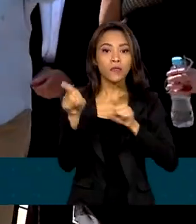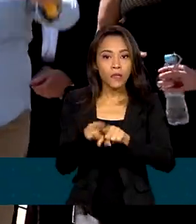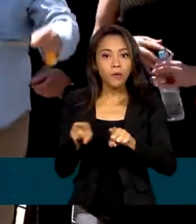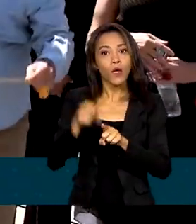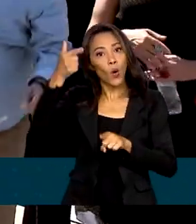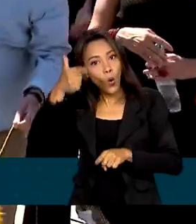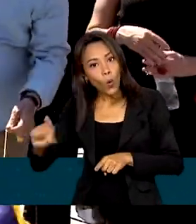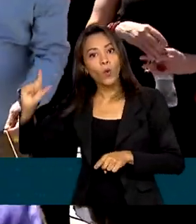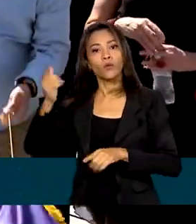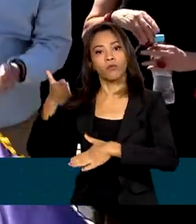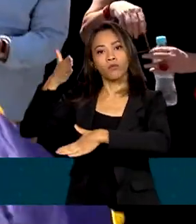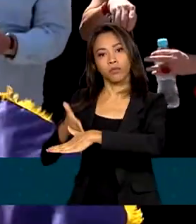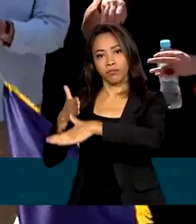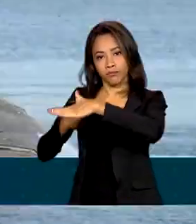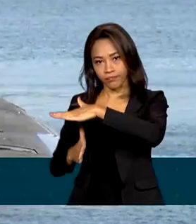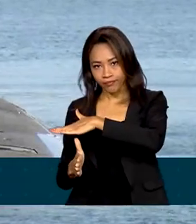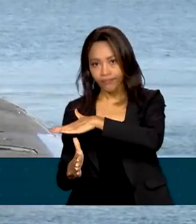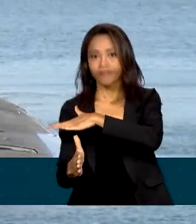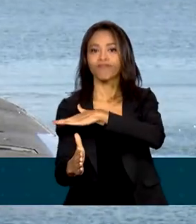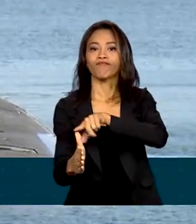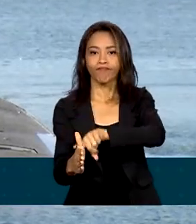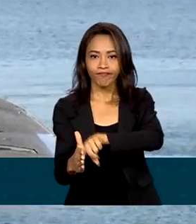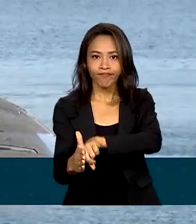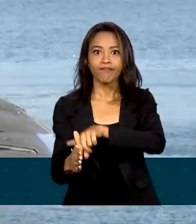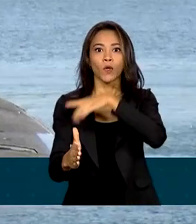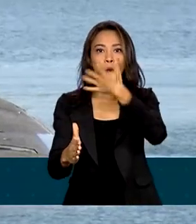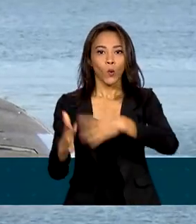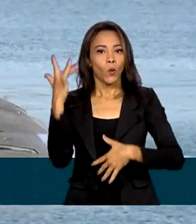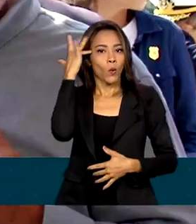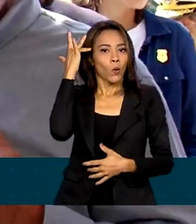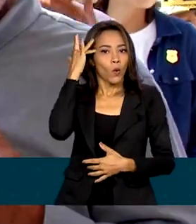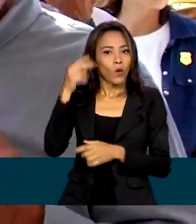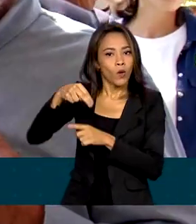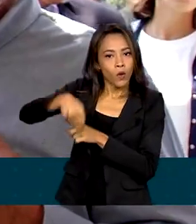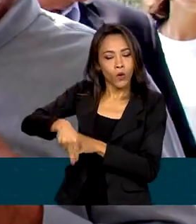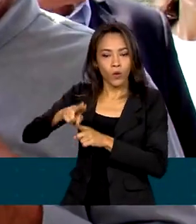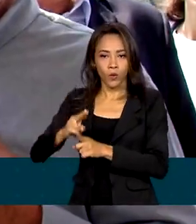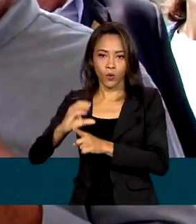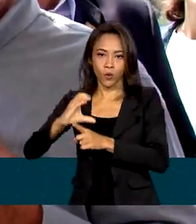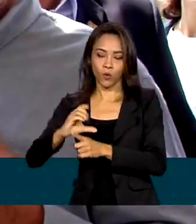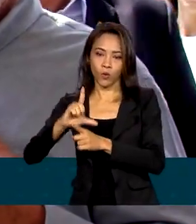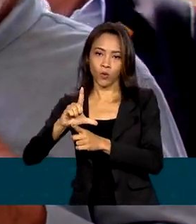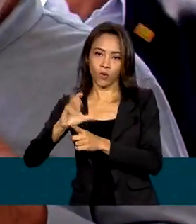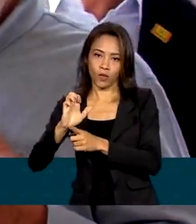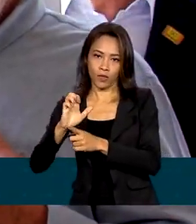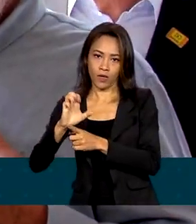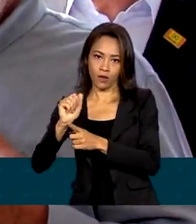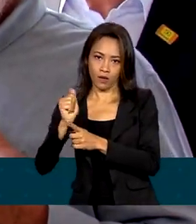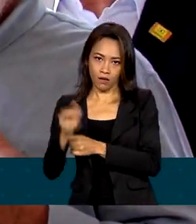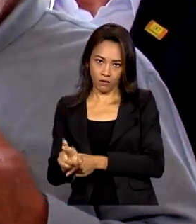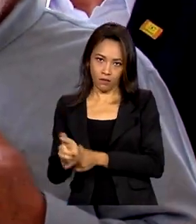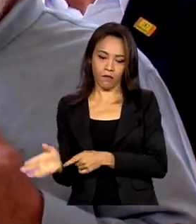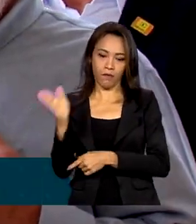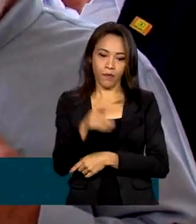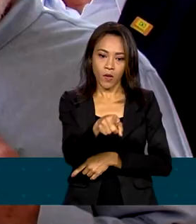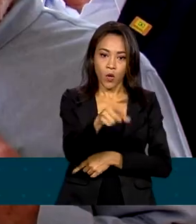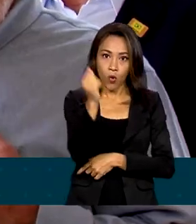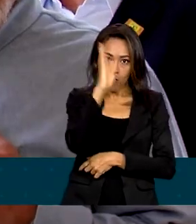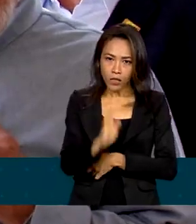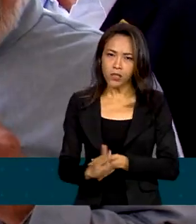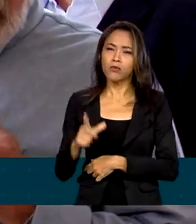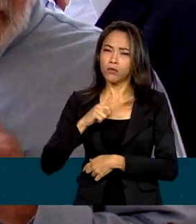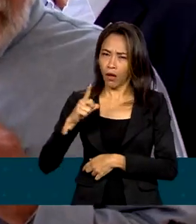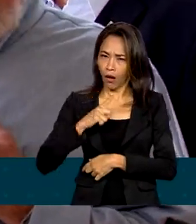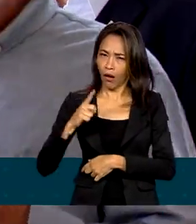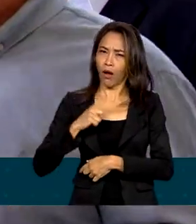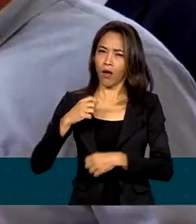submarino Almirante Álvaro Alberto, de propulsão nuclear. O Brasil tem vocação para o desenvolvimento